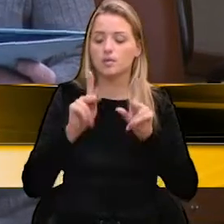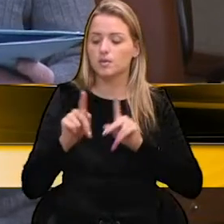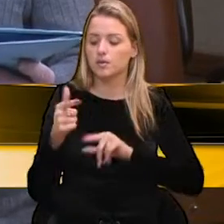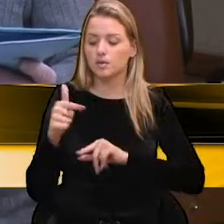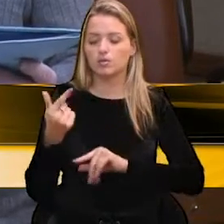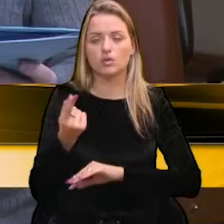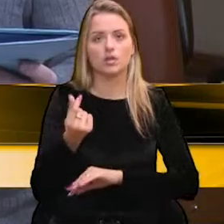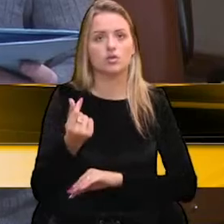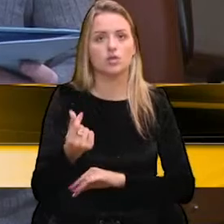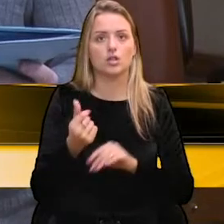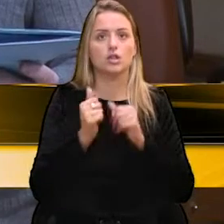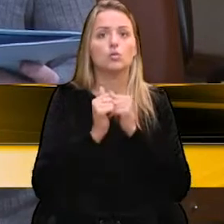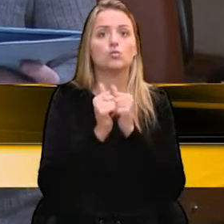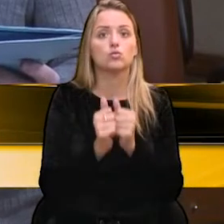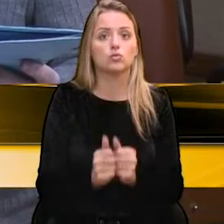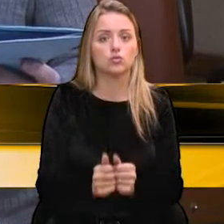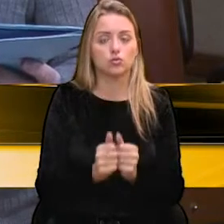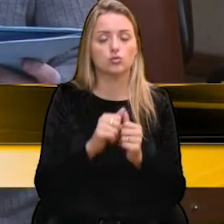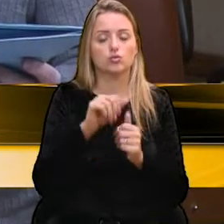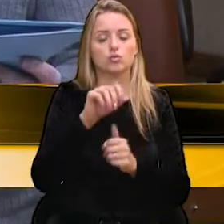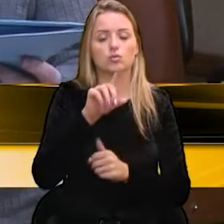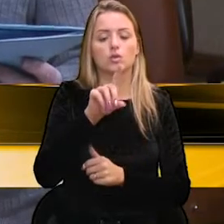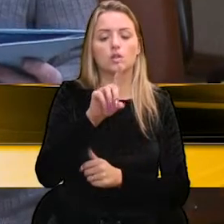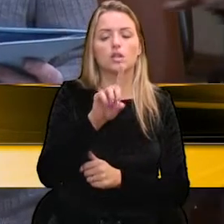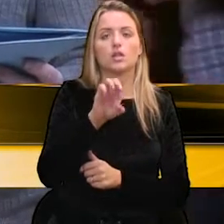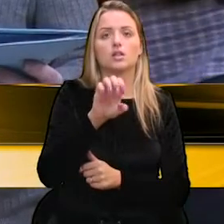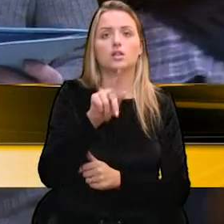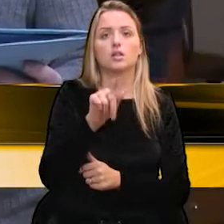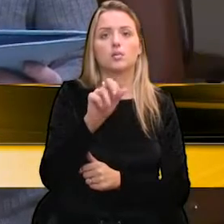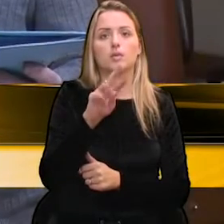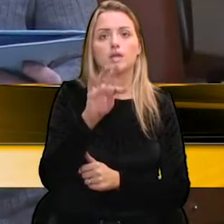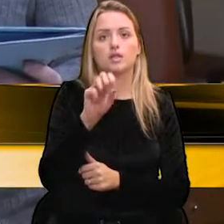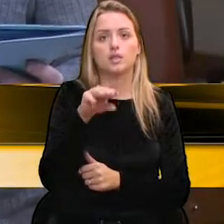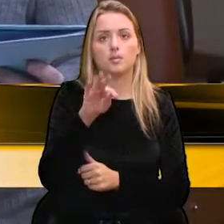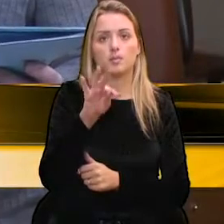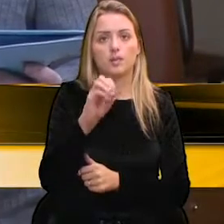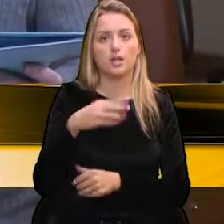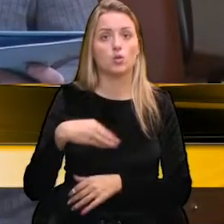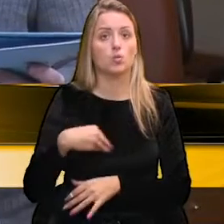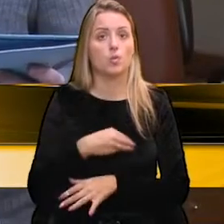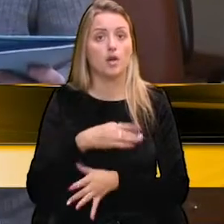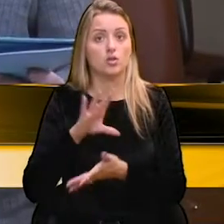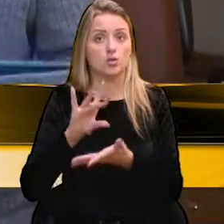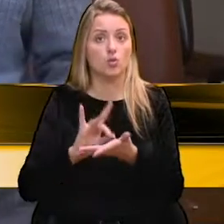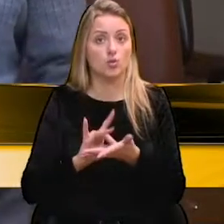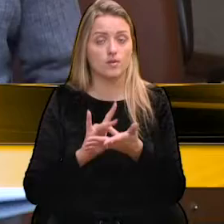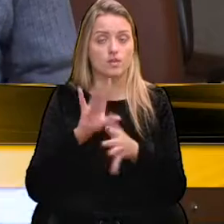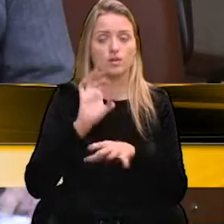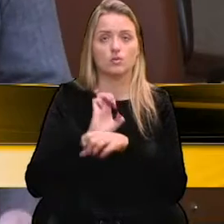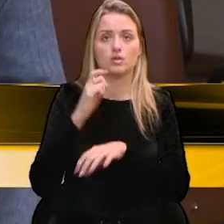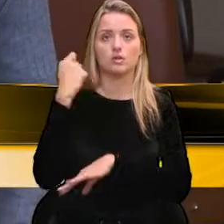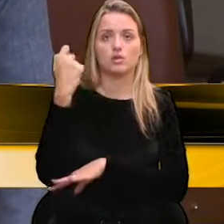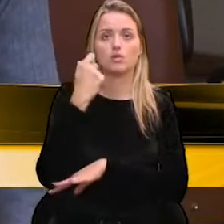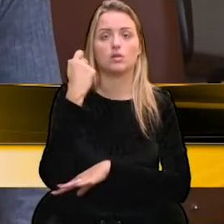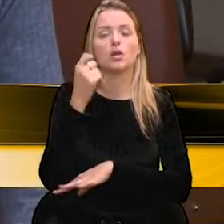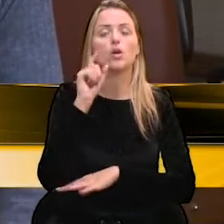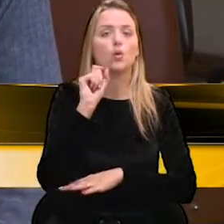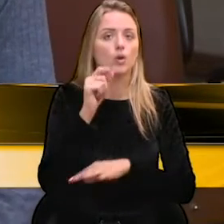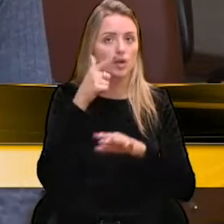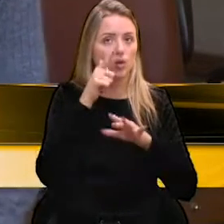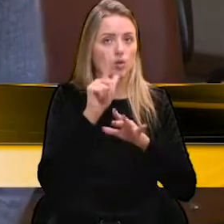financeiras, junto ao Departamento Médico Judiciário do Estado do Rio Grande do Sul. A lógica nos conduz ao seguinte raciocínio.